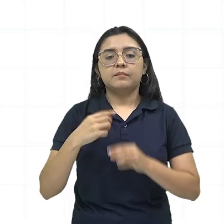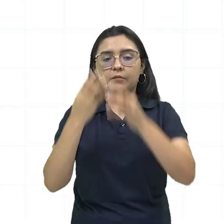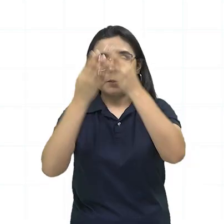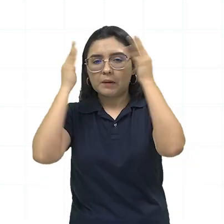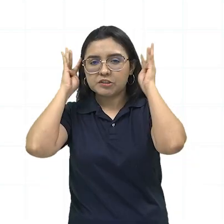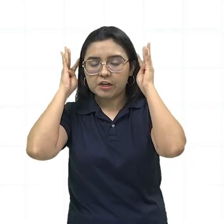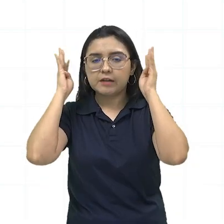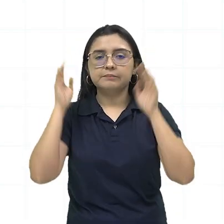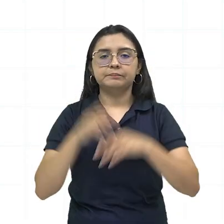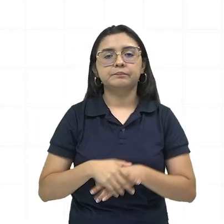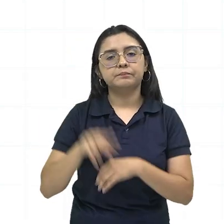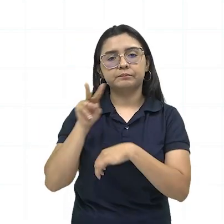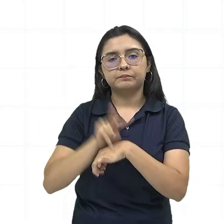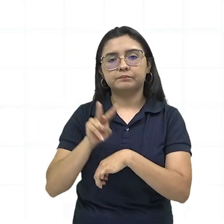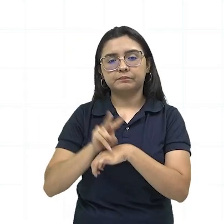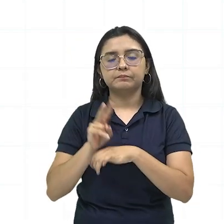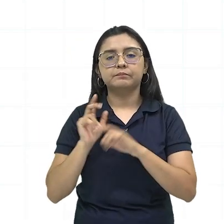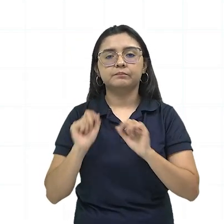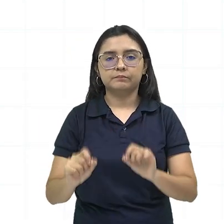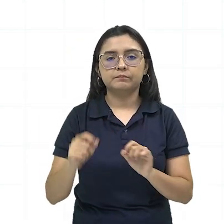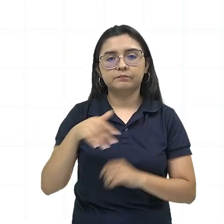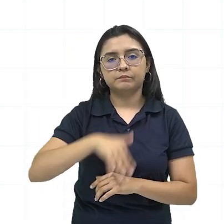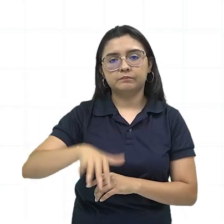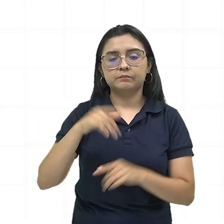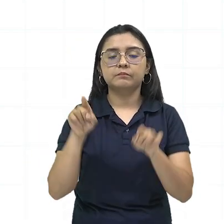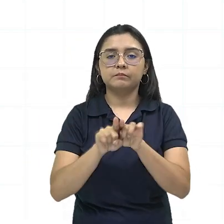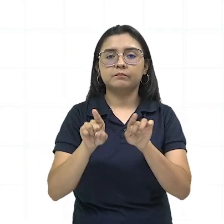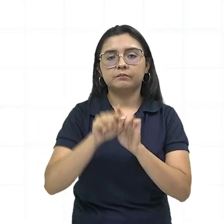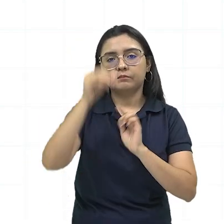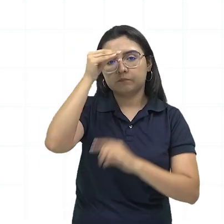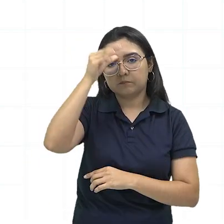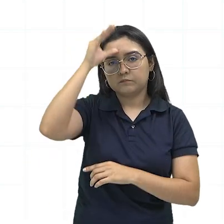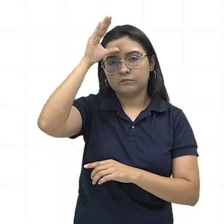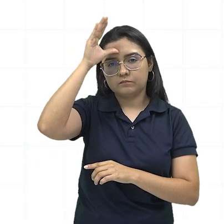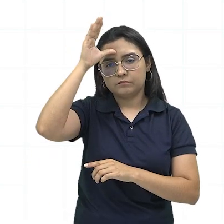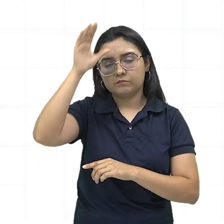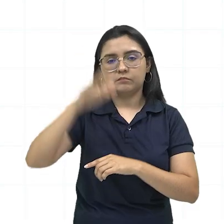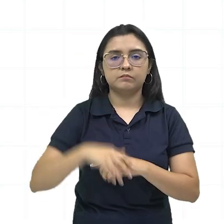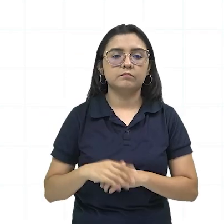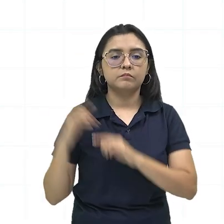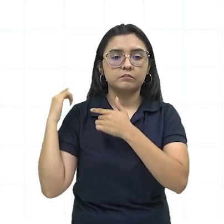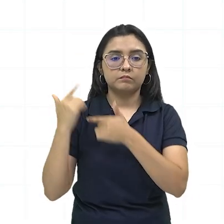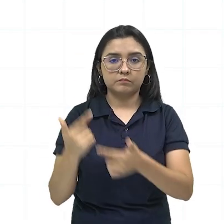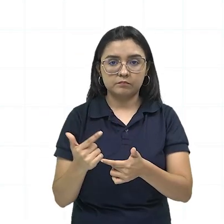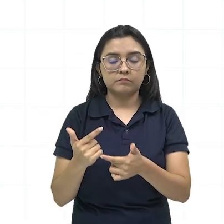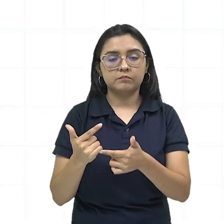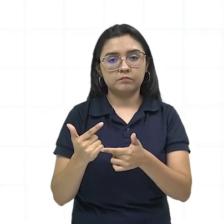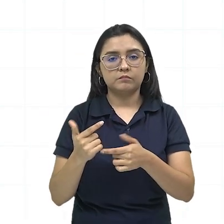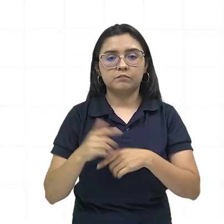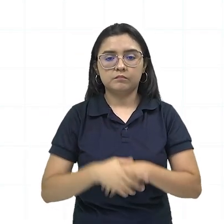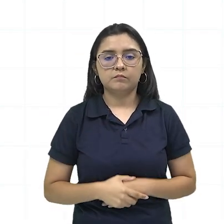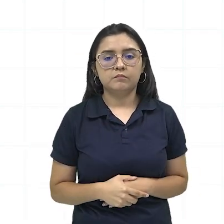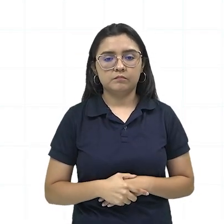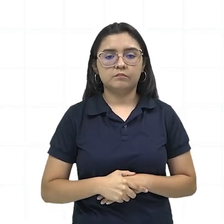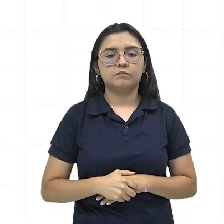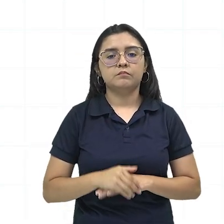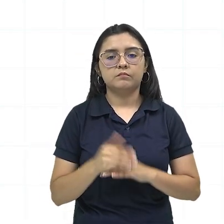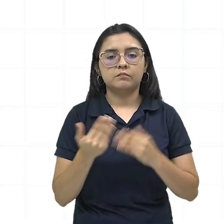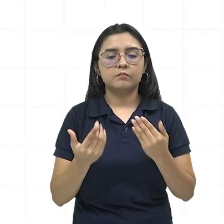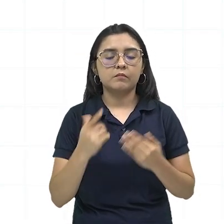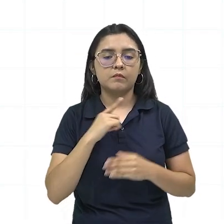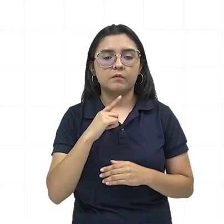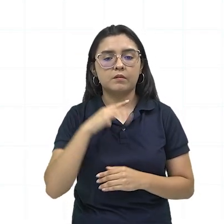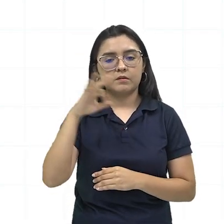pajé, guardião dos conhecimentos ancestrais e das tradições